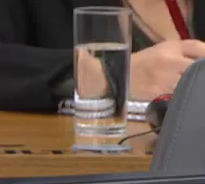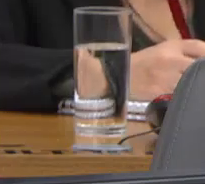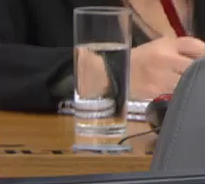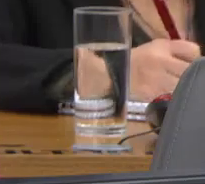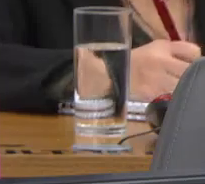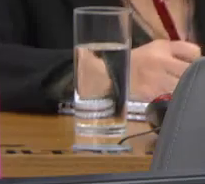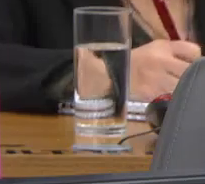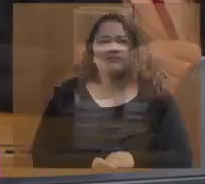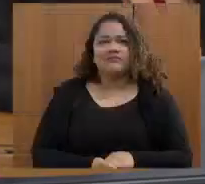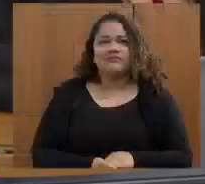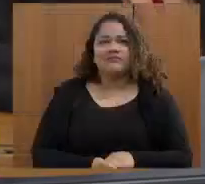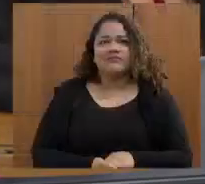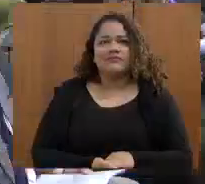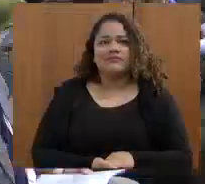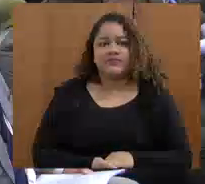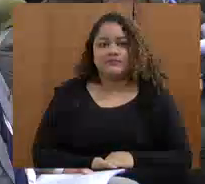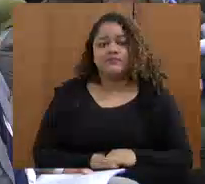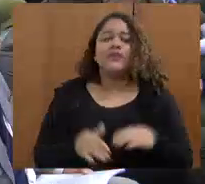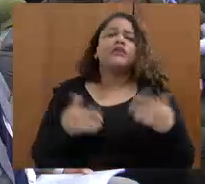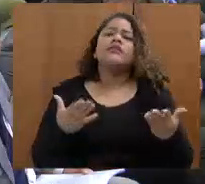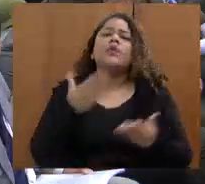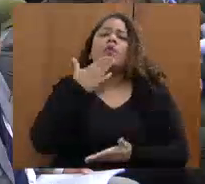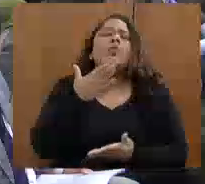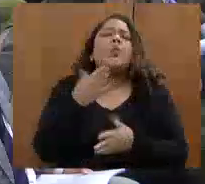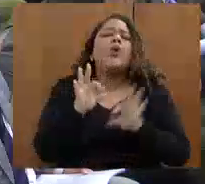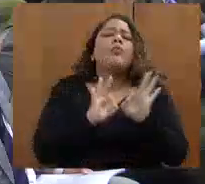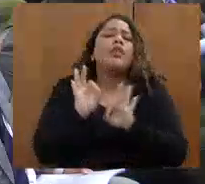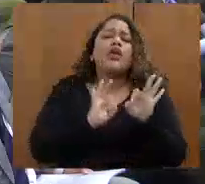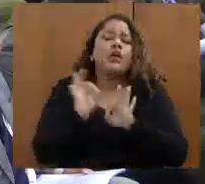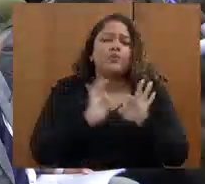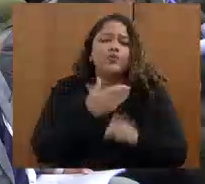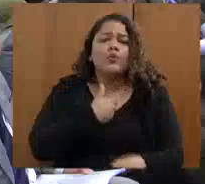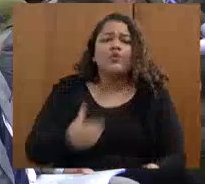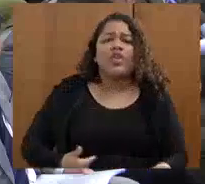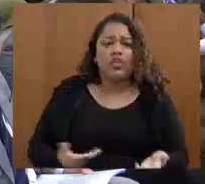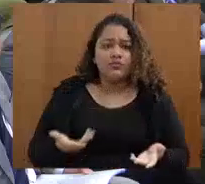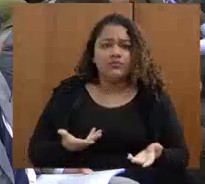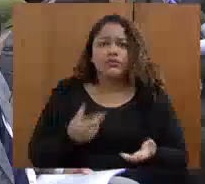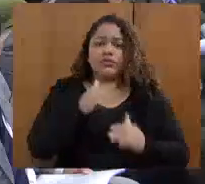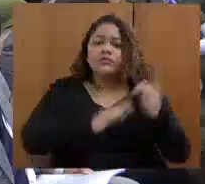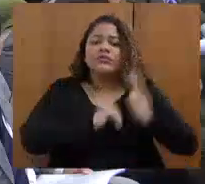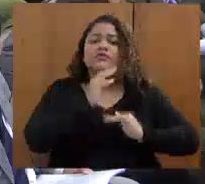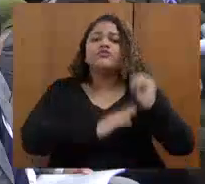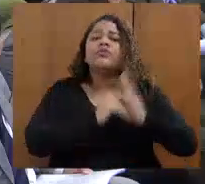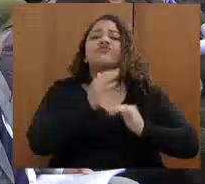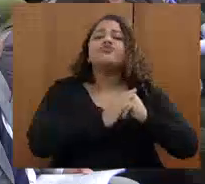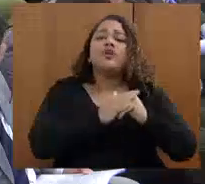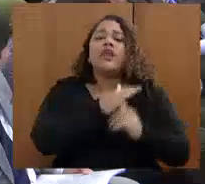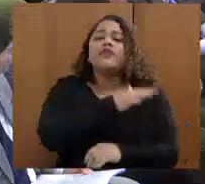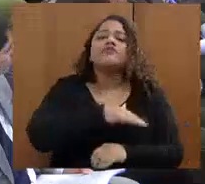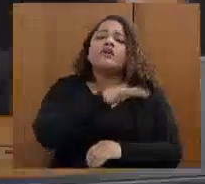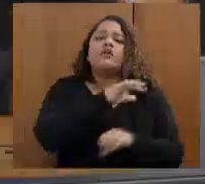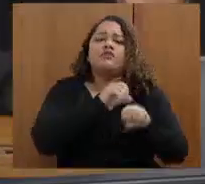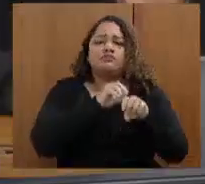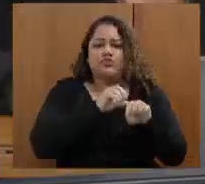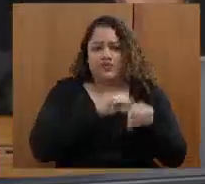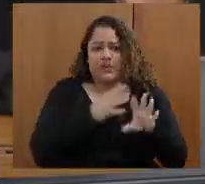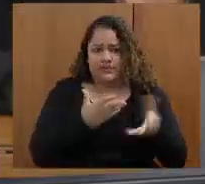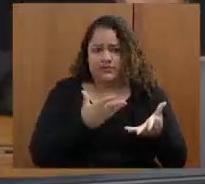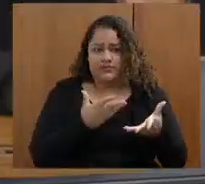remuneração Qual é o plano do governo em relação aos profissionais da educação foram